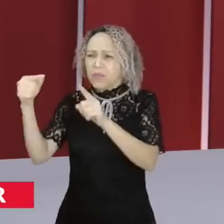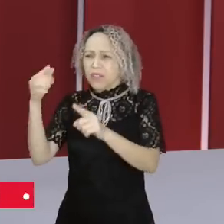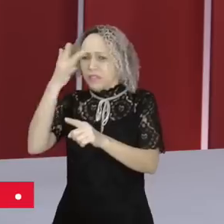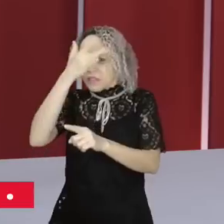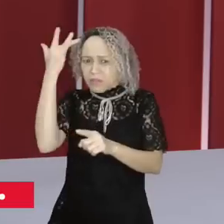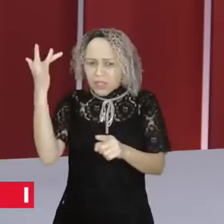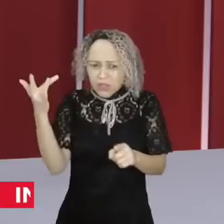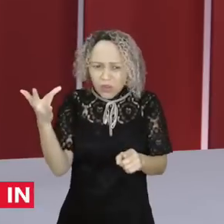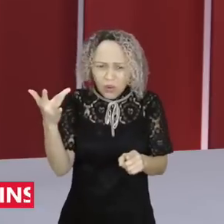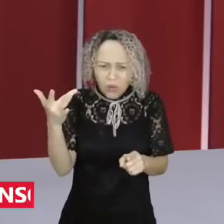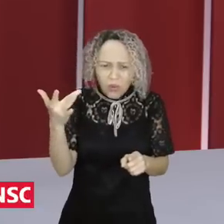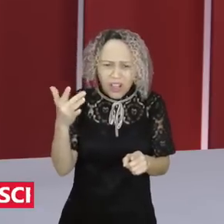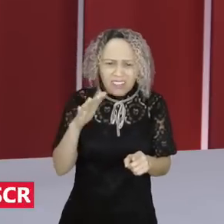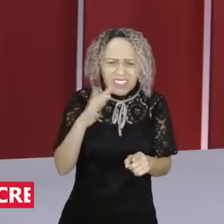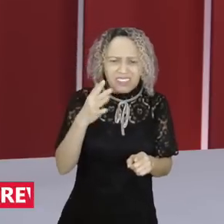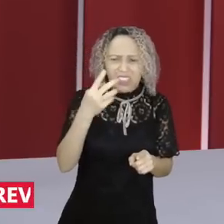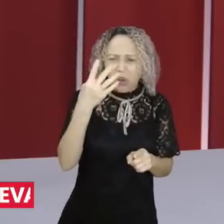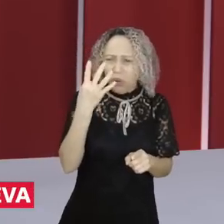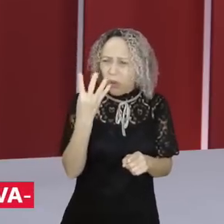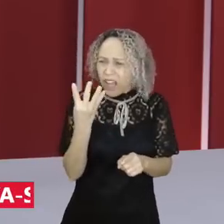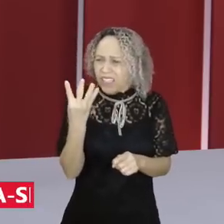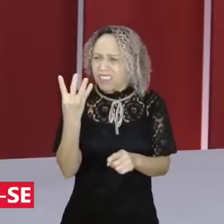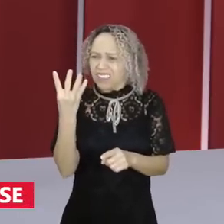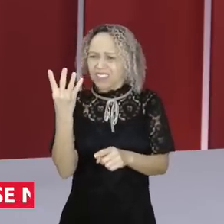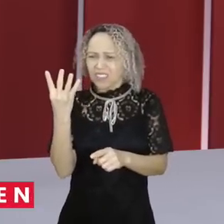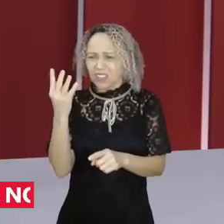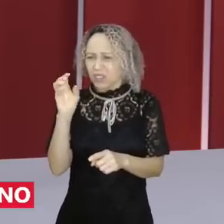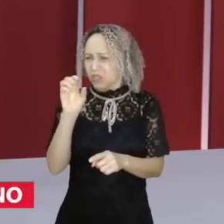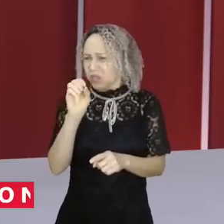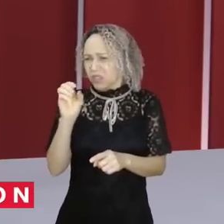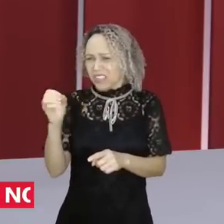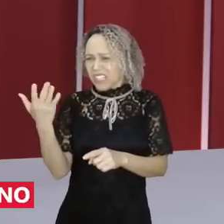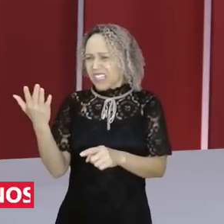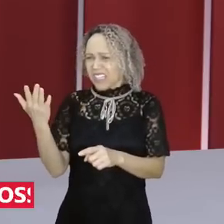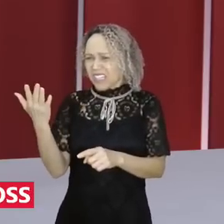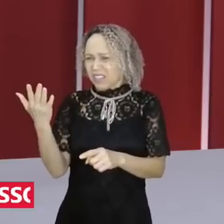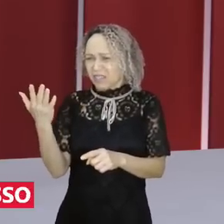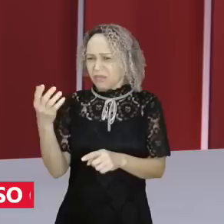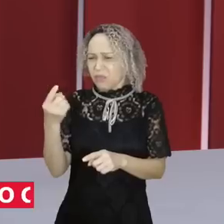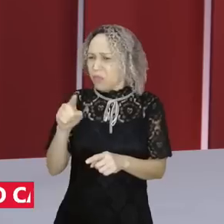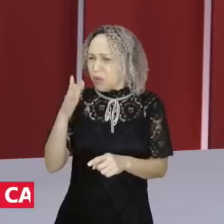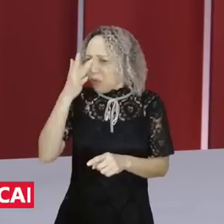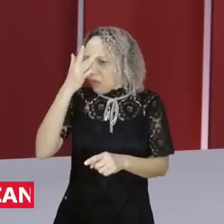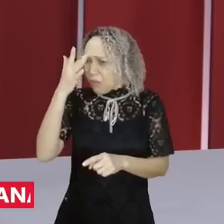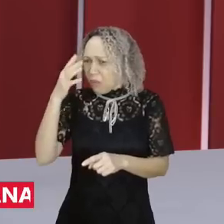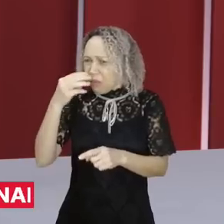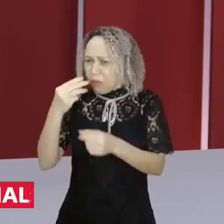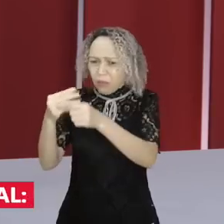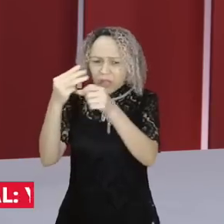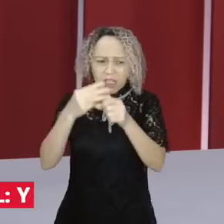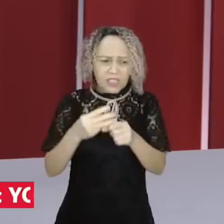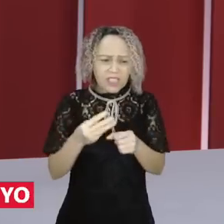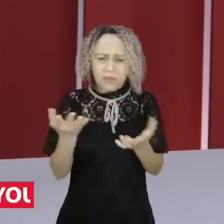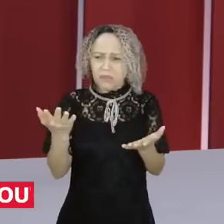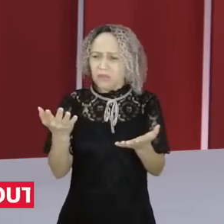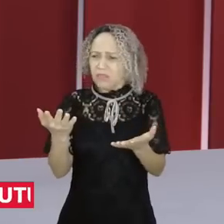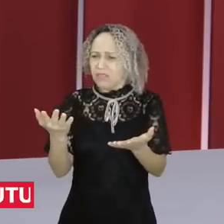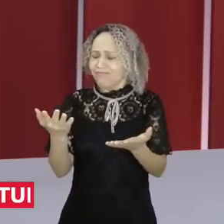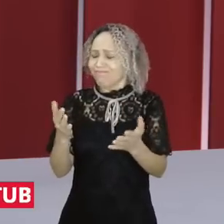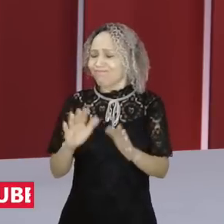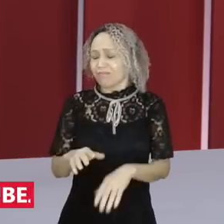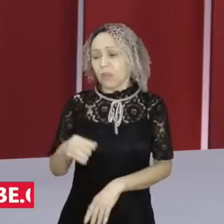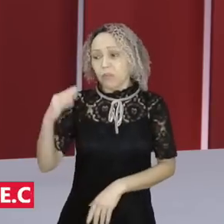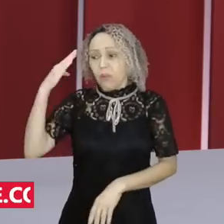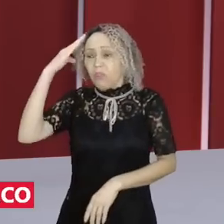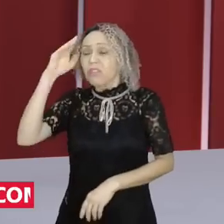agora em dezembro, se essa situação não for revertida. Então, mais uma crueldade aí no apagar das luzes do governo Bolsonaro e a